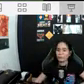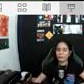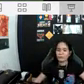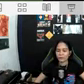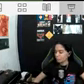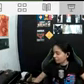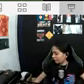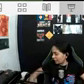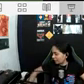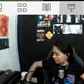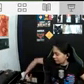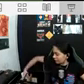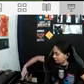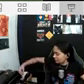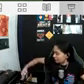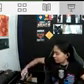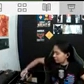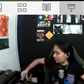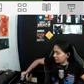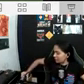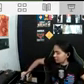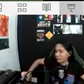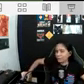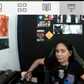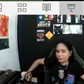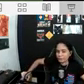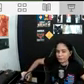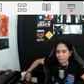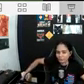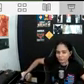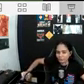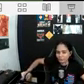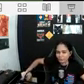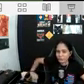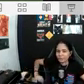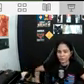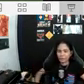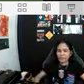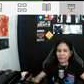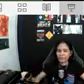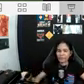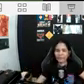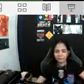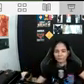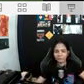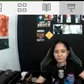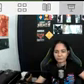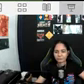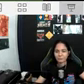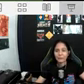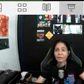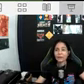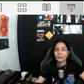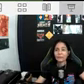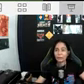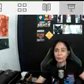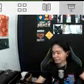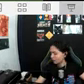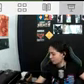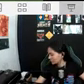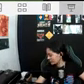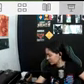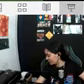pessoas que nunca fumaram na vida e que tiveram câncer de pulmão. A gente não tem esse cenário.